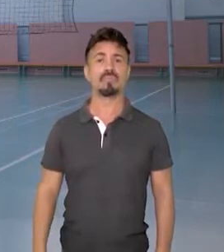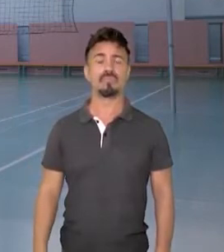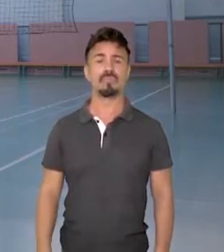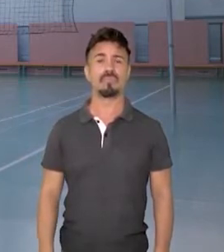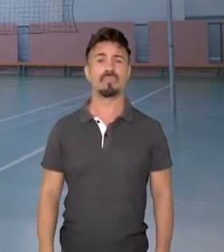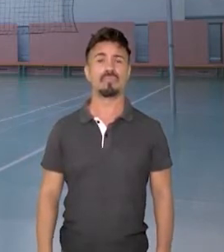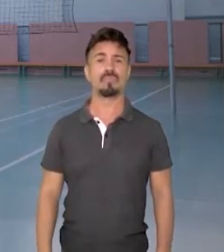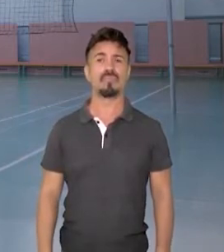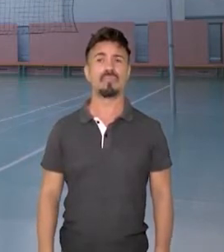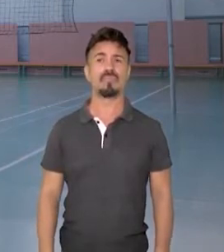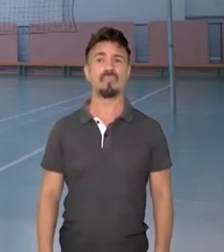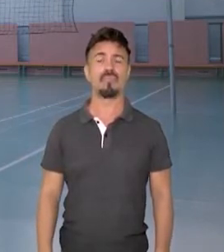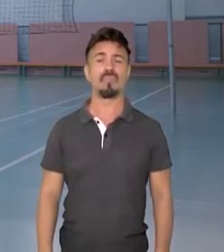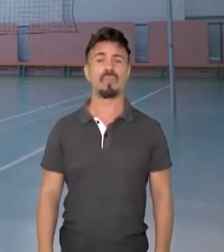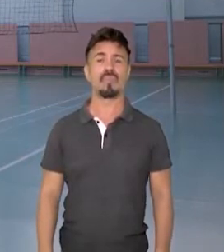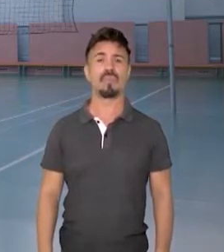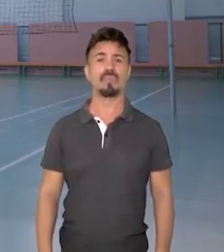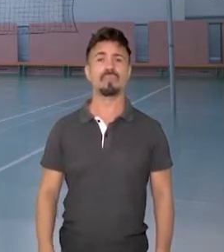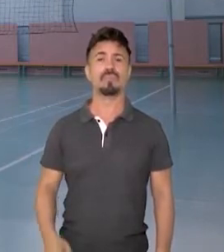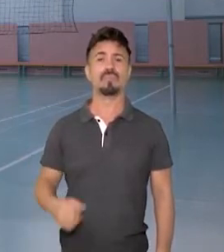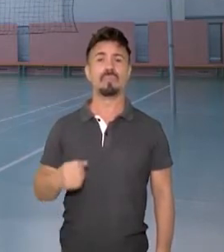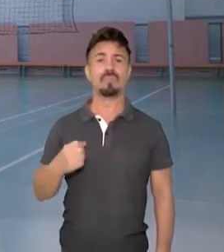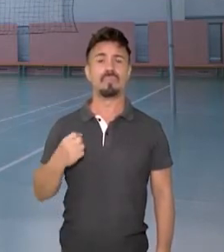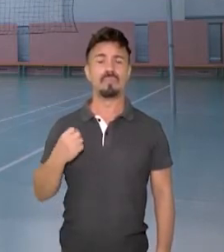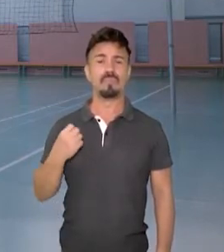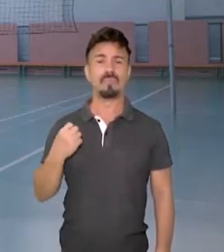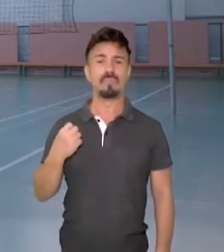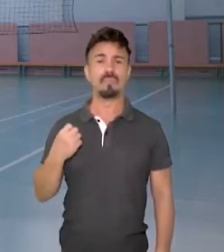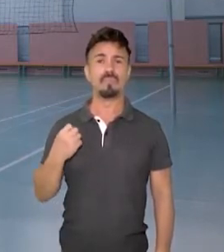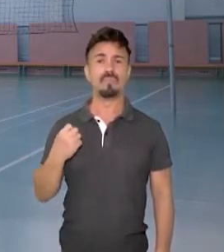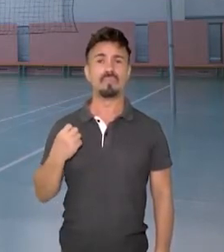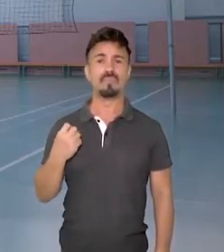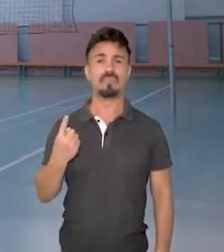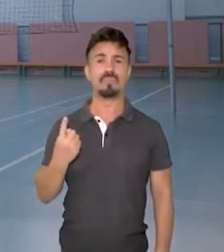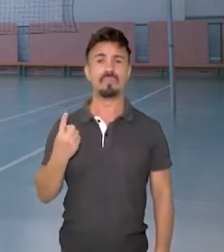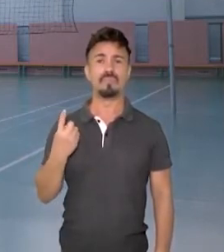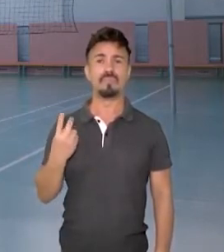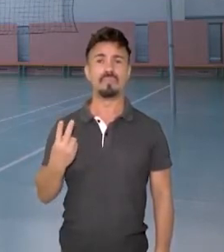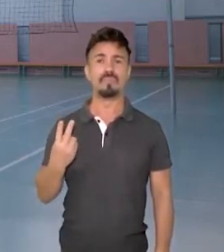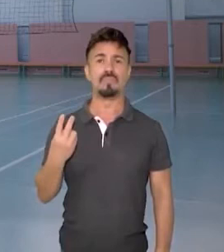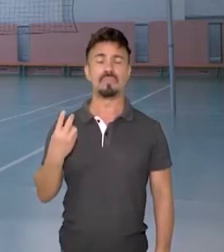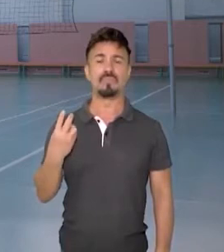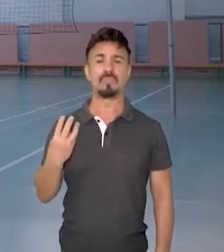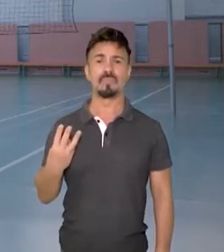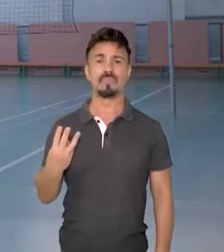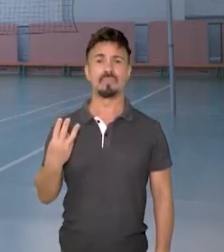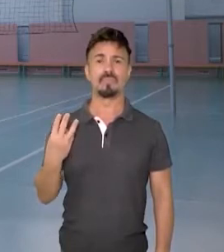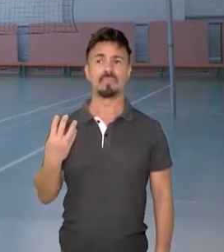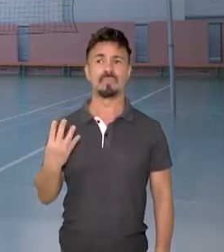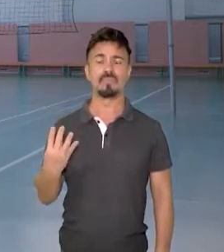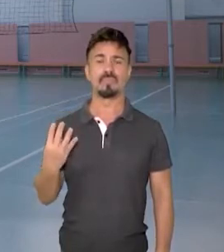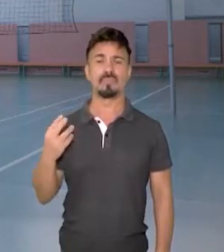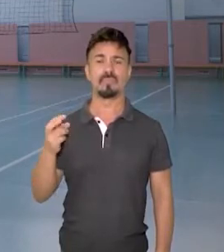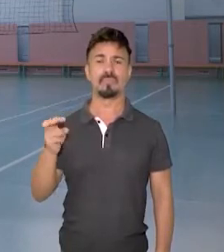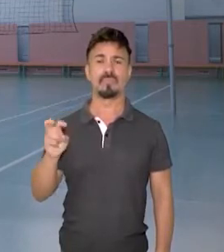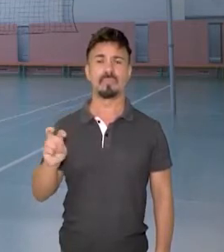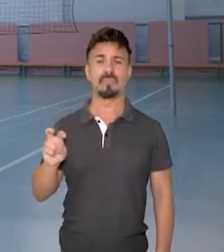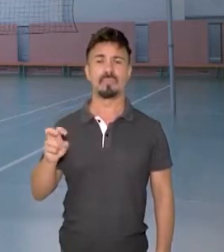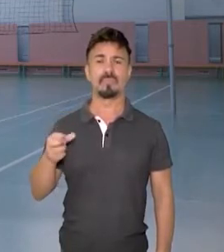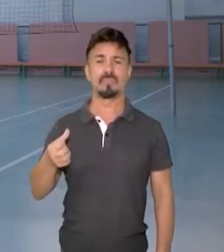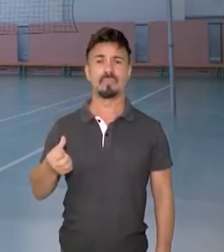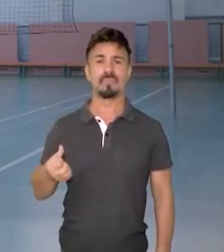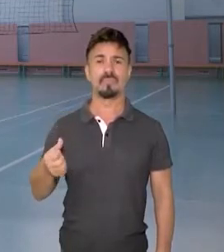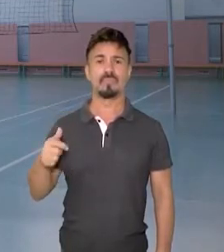vamos lá agora esse movimento aqui ó puxa o máximo que puder também um dois três quatro